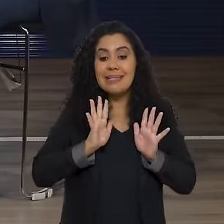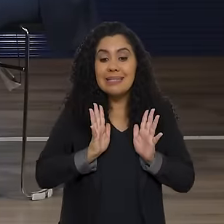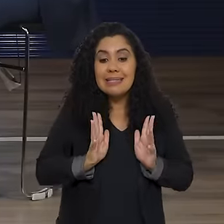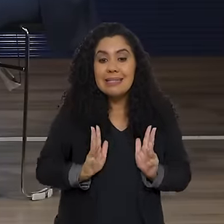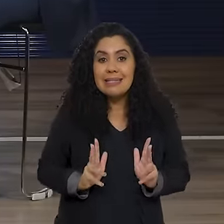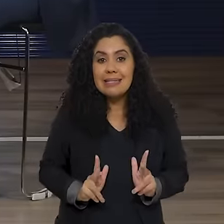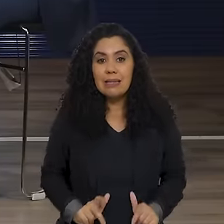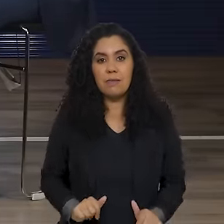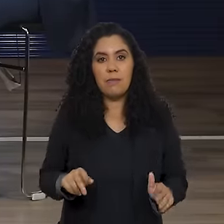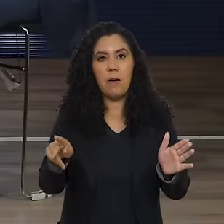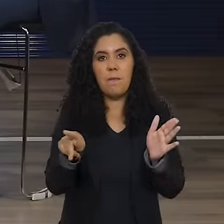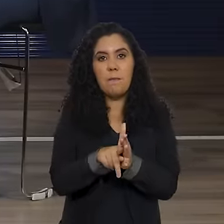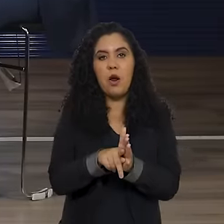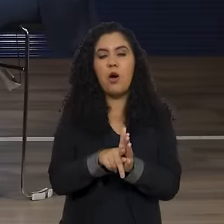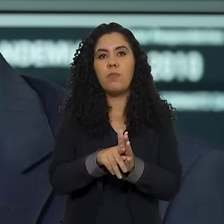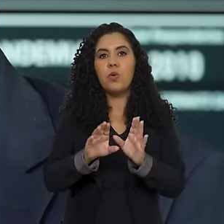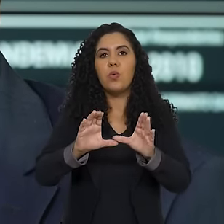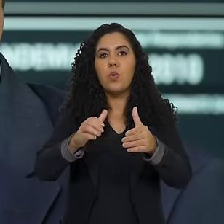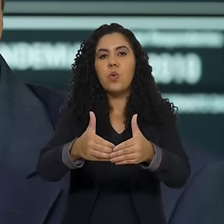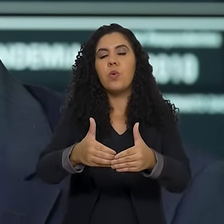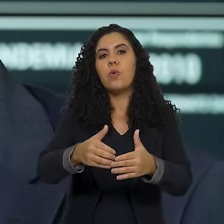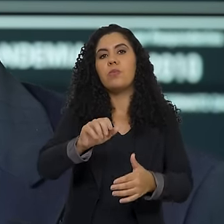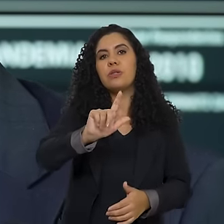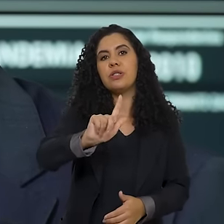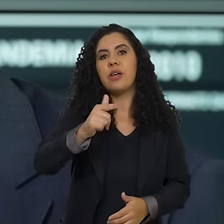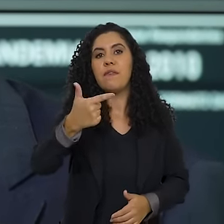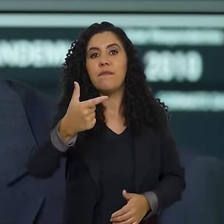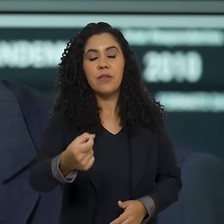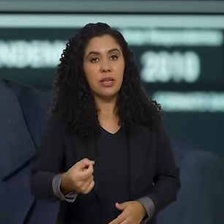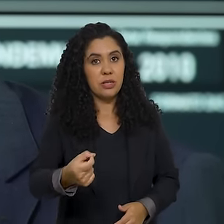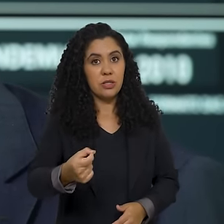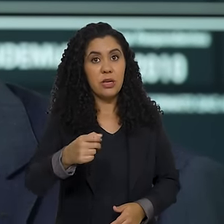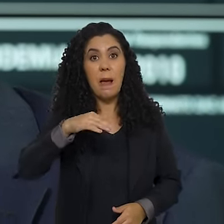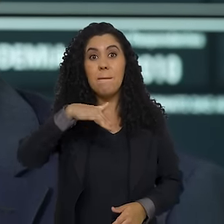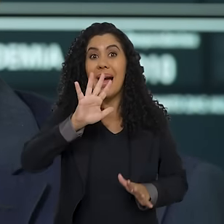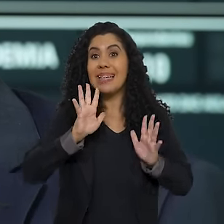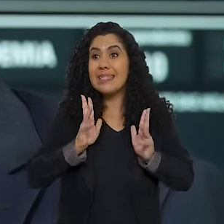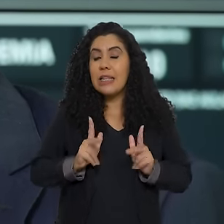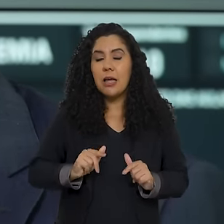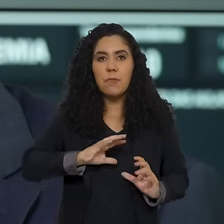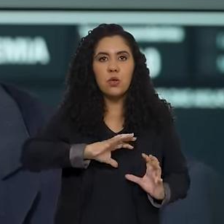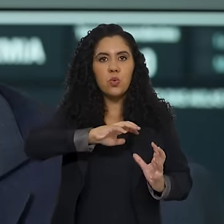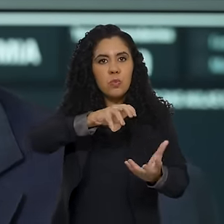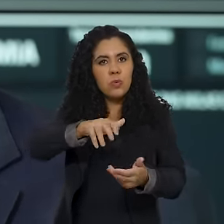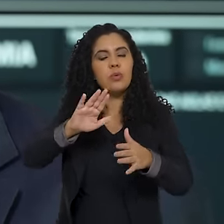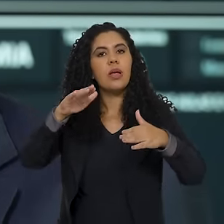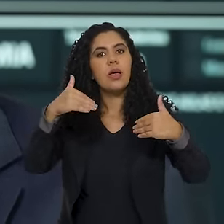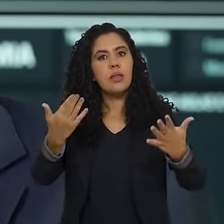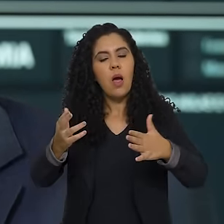limpa do G20, uma das mais limpas do mundo. Então, as